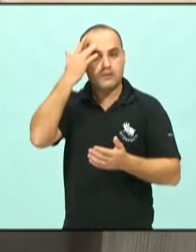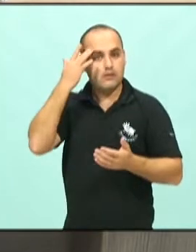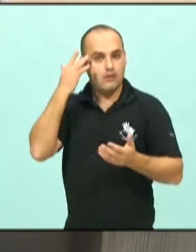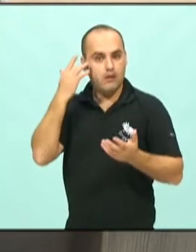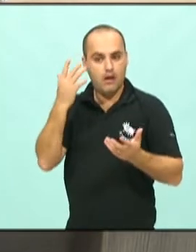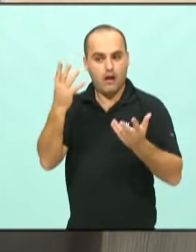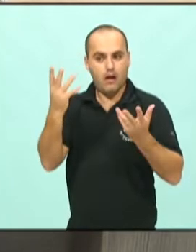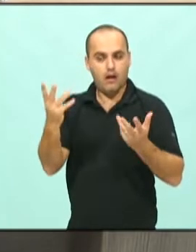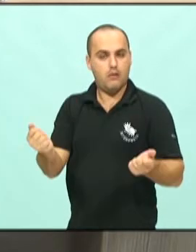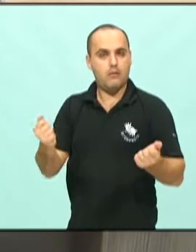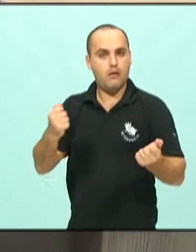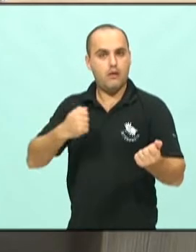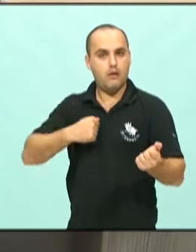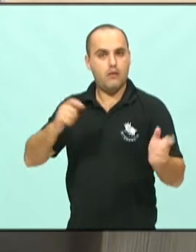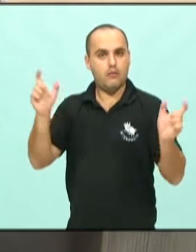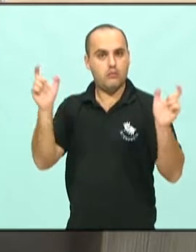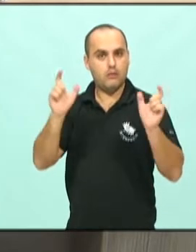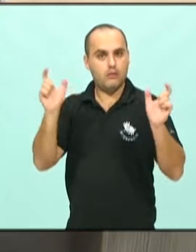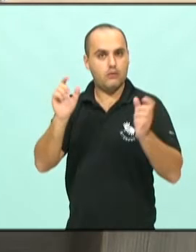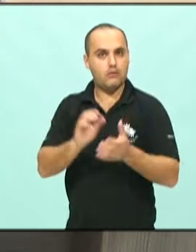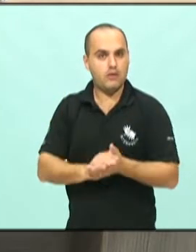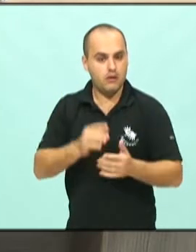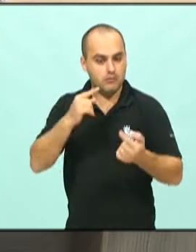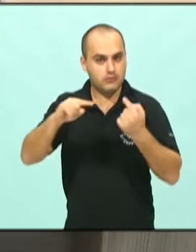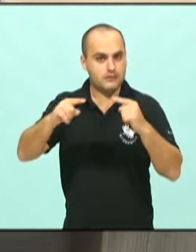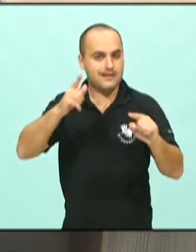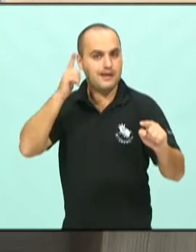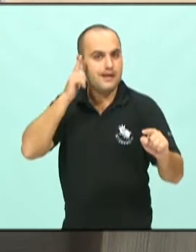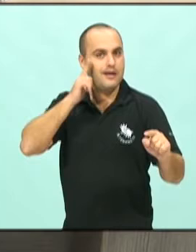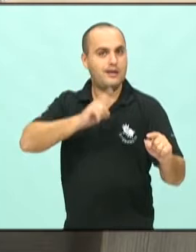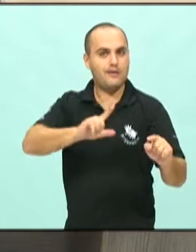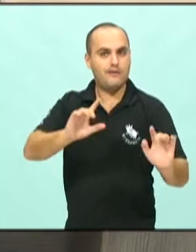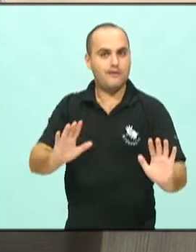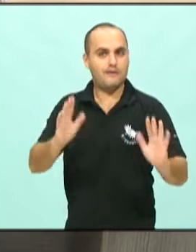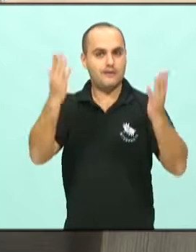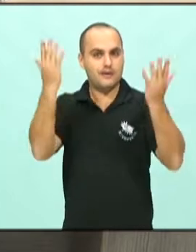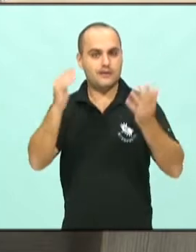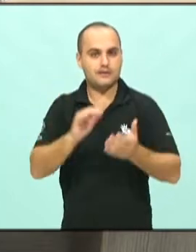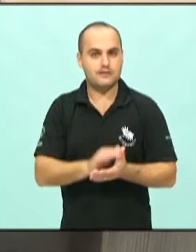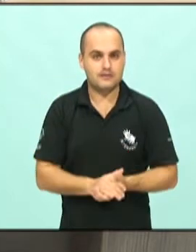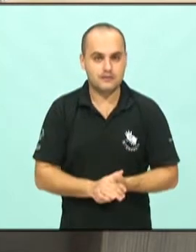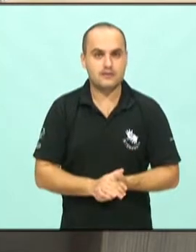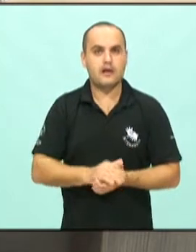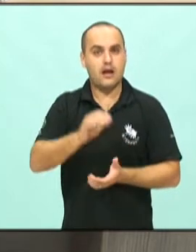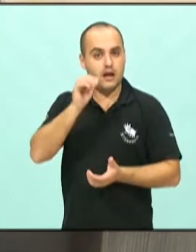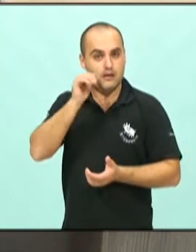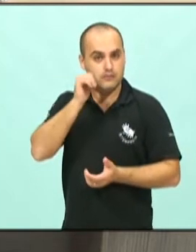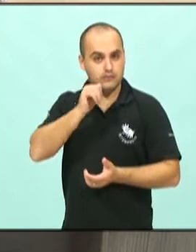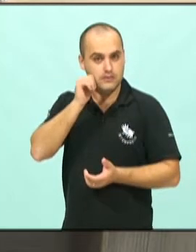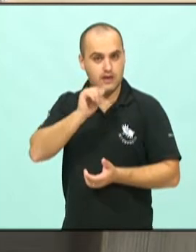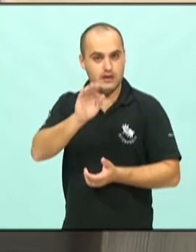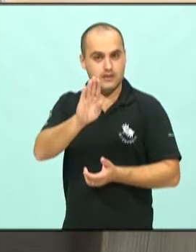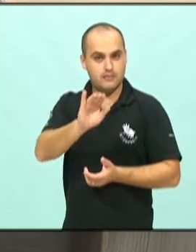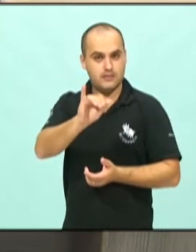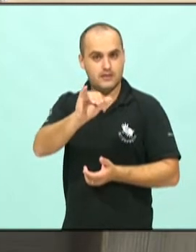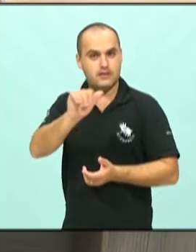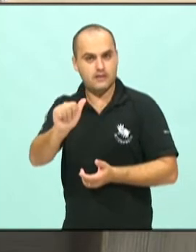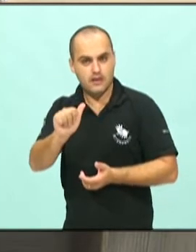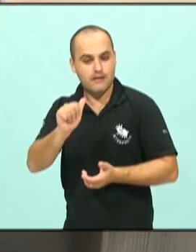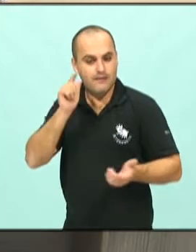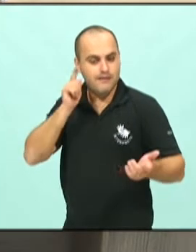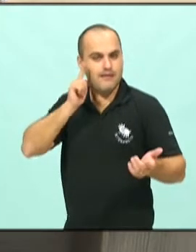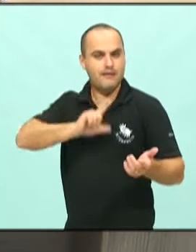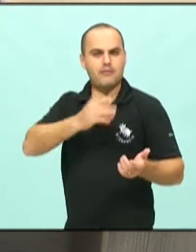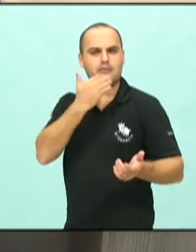assim. Enfim, a música acabou ganhando o festival, ganhou, a intérprete foi a Bia Barros na época, ganhou melhor intérprete, eu ganhei melhor instrumentista, então